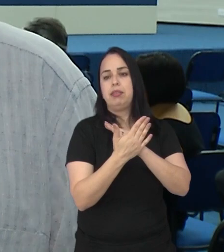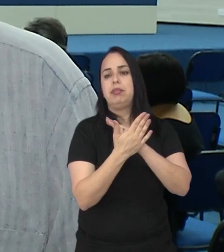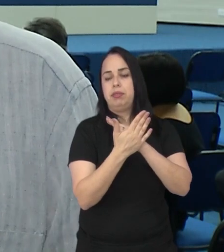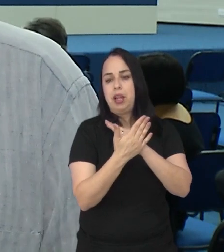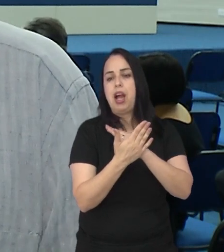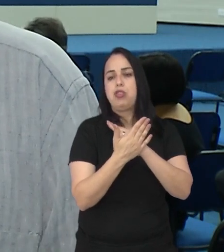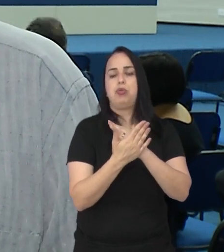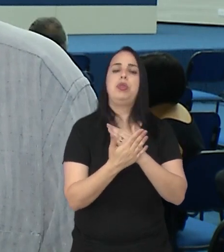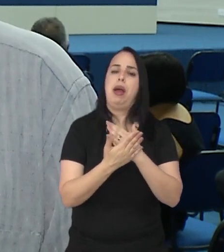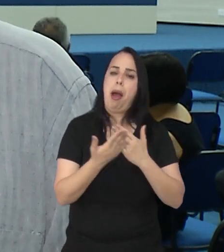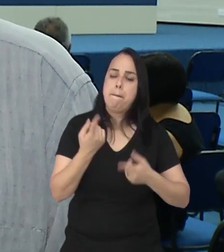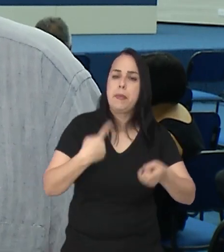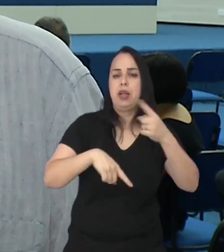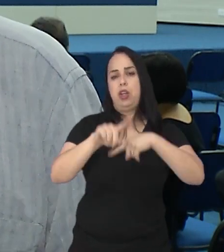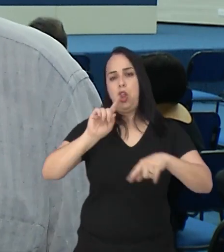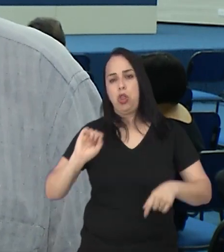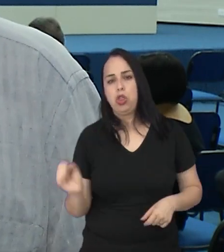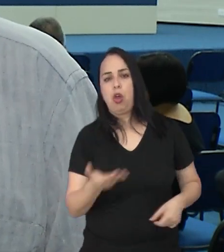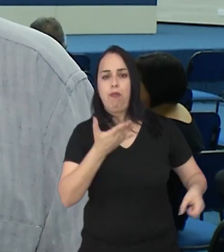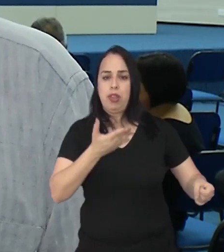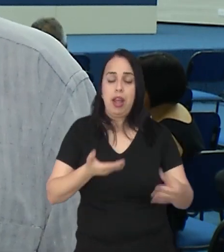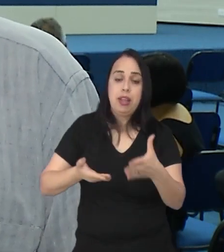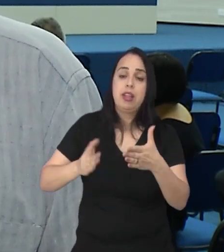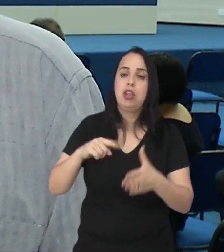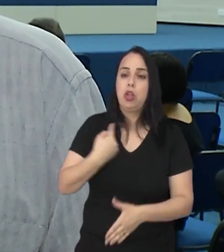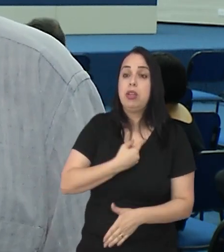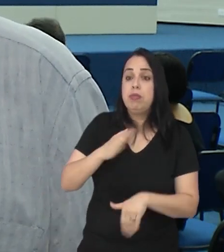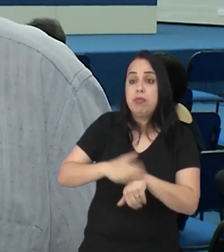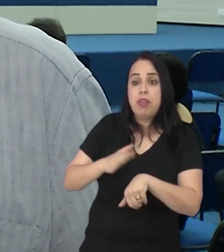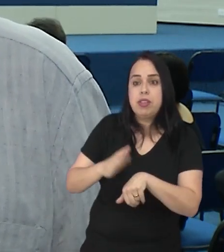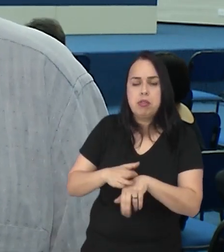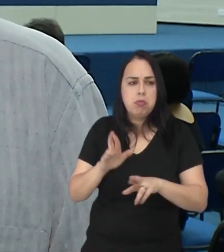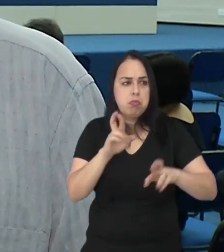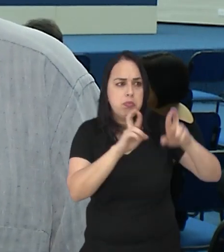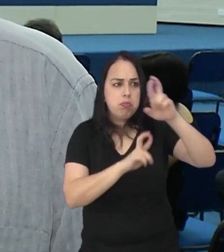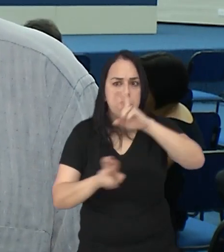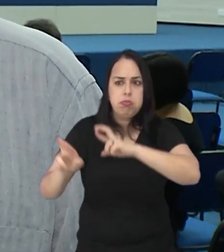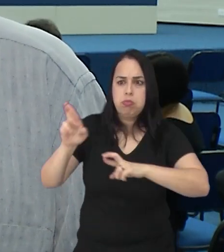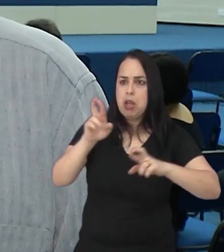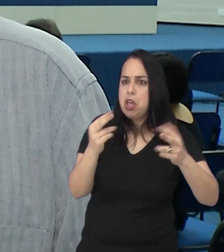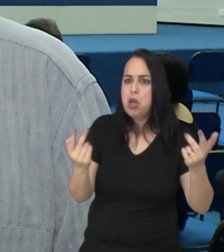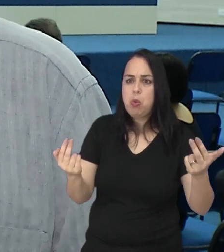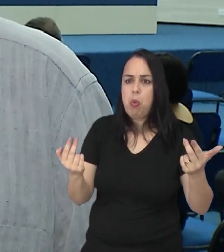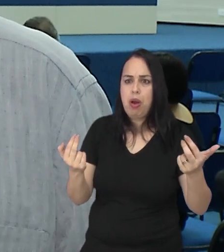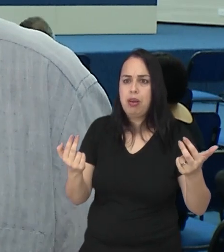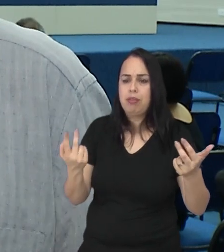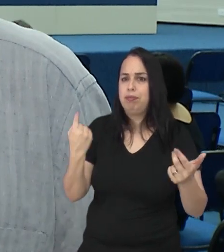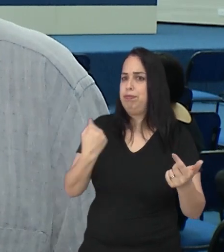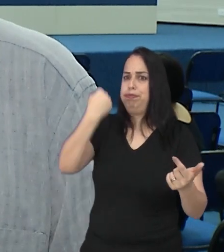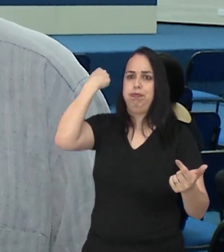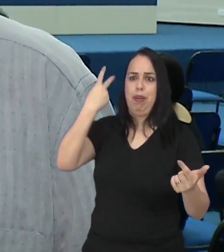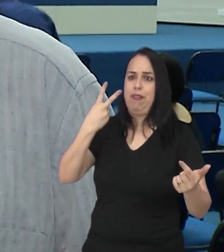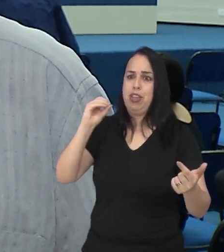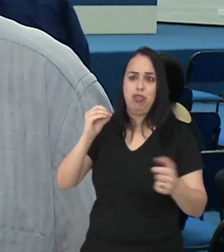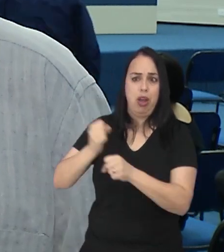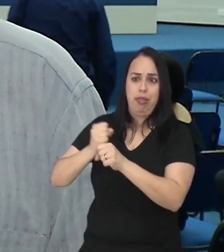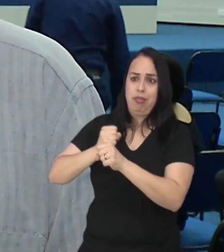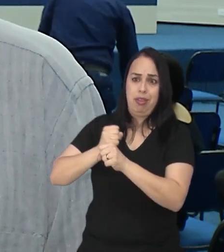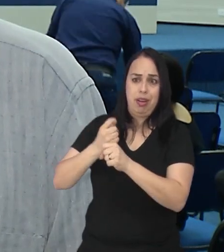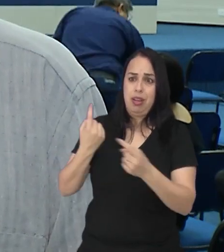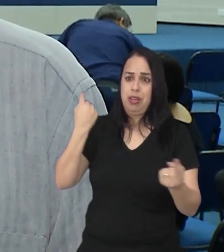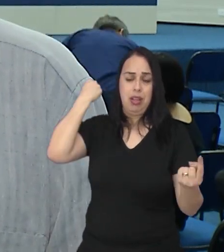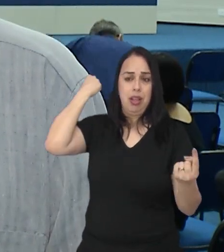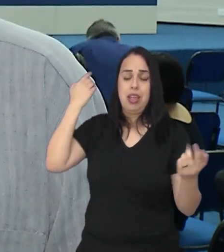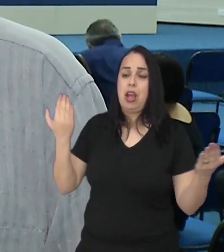mais tecnologia para os processos, trazer inovação, porque a gente faz basicamente a fiscalização da mesma forma que faz há 20, 30